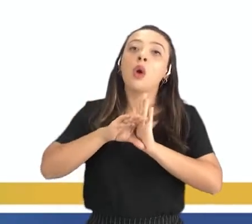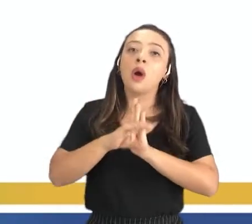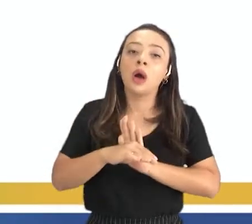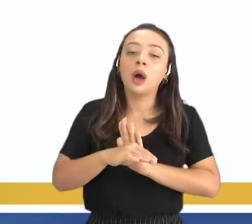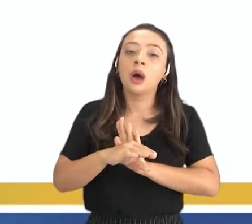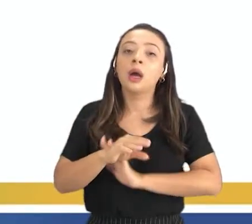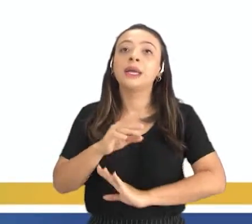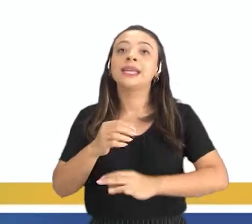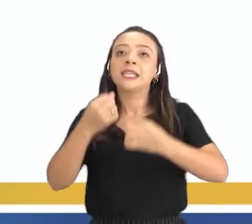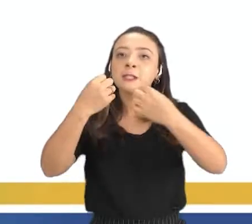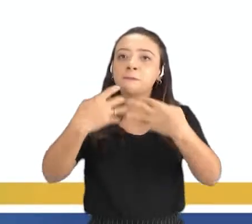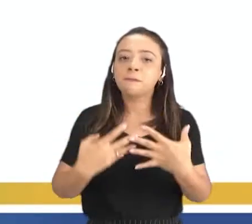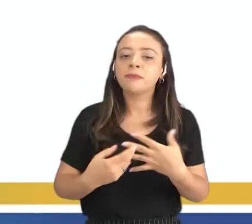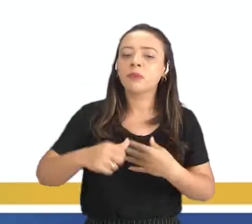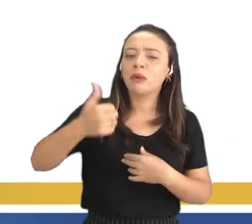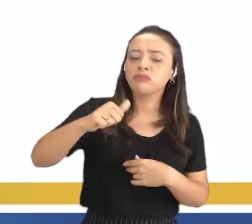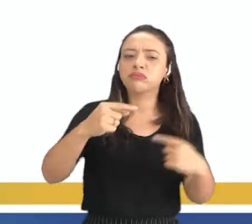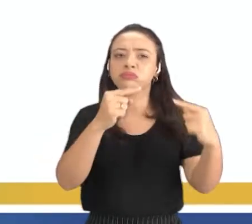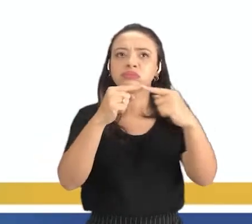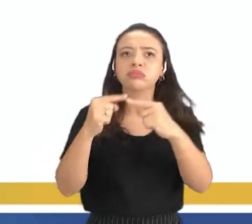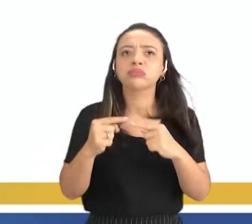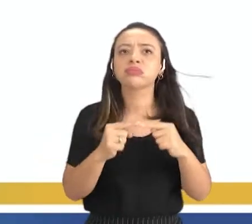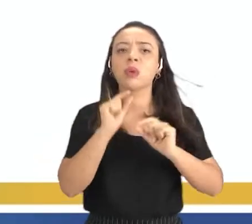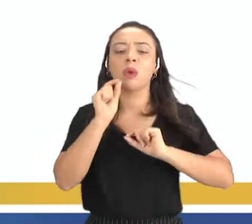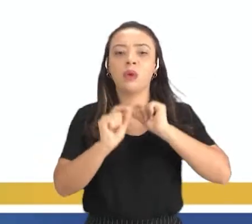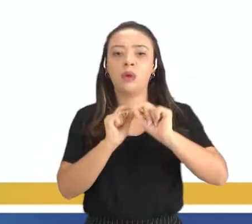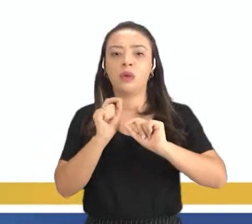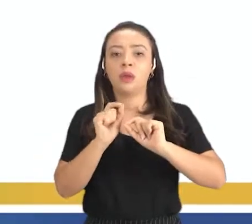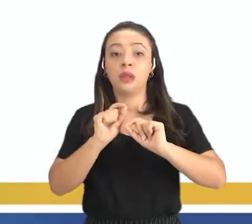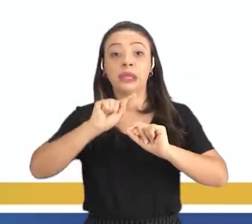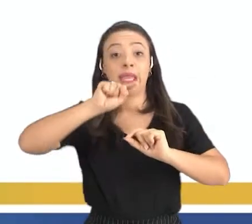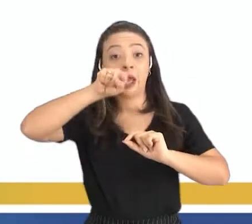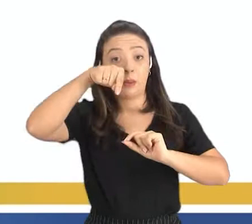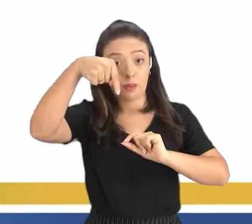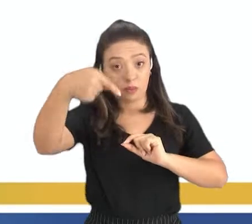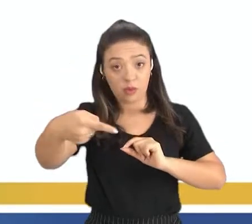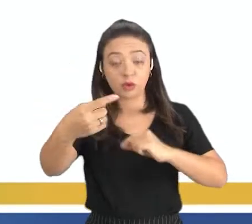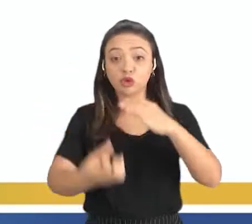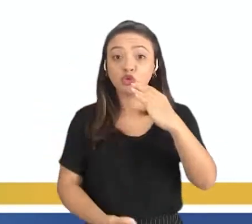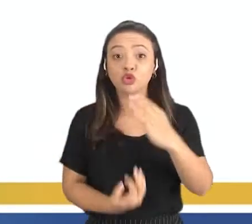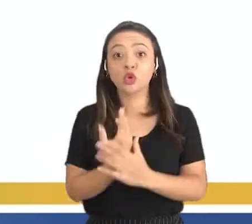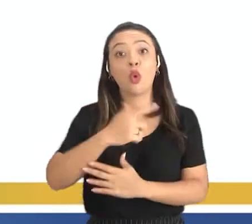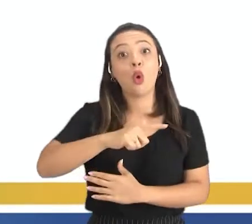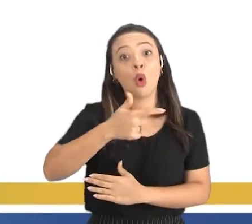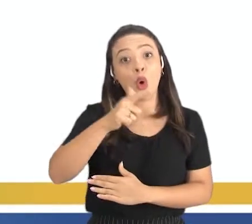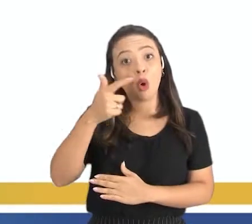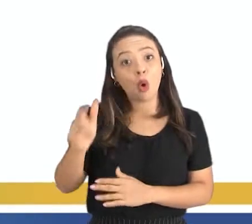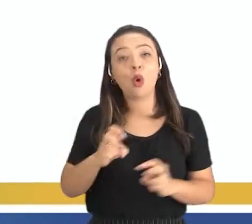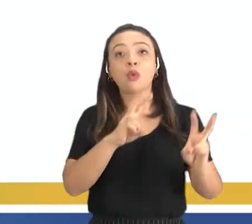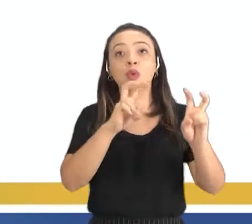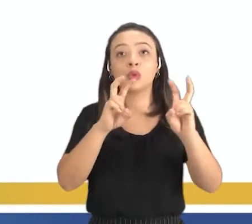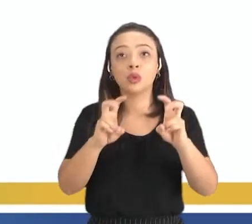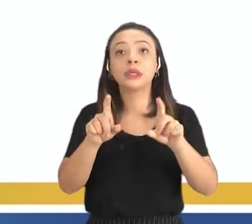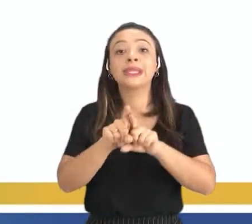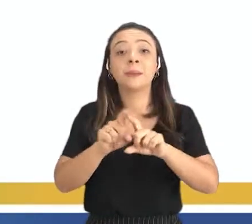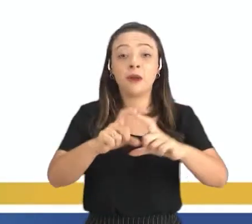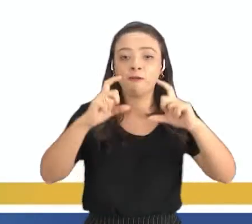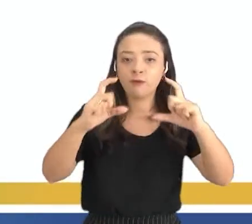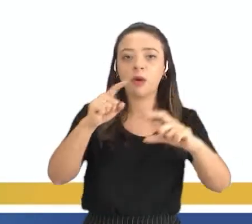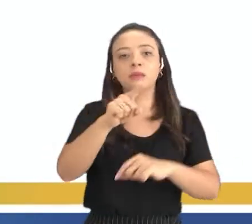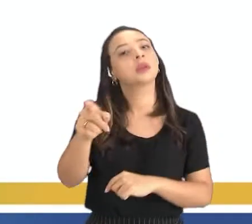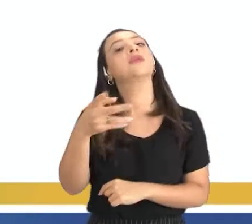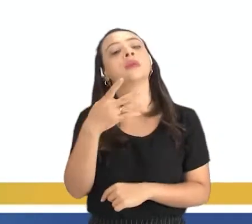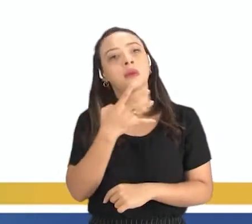análise combinatória, né? É a partir dele que se desenvolveram os demais conceitos dessa área e as fórmulas também que você vai